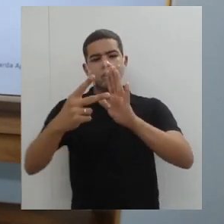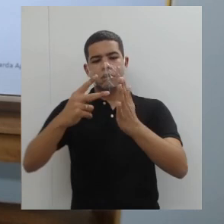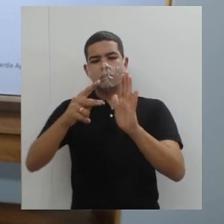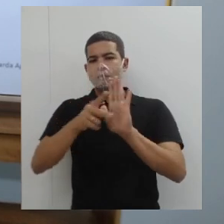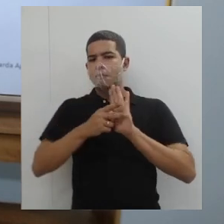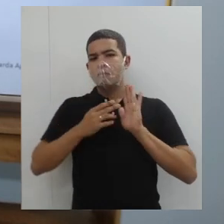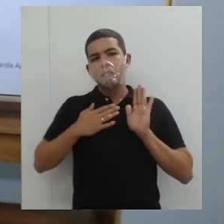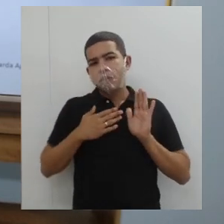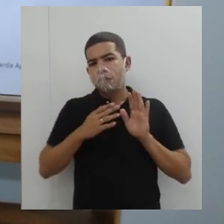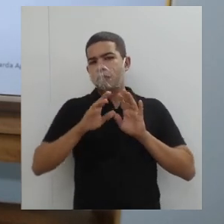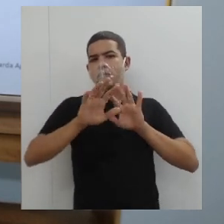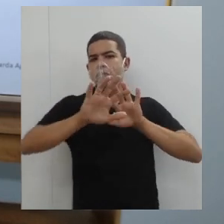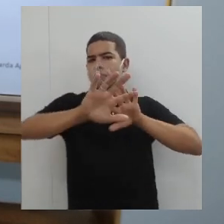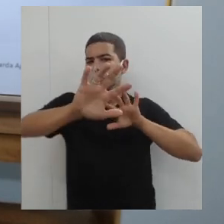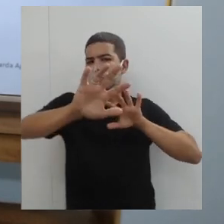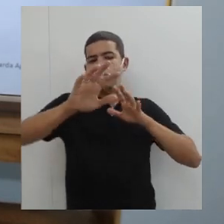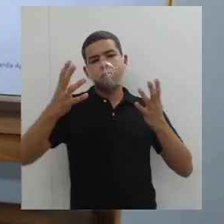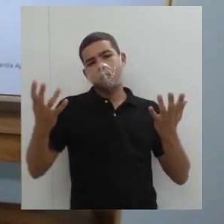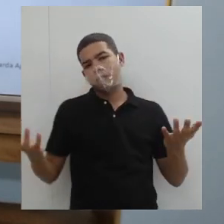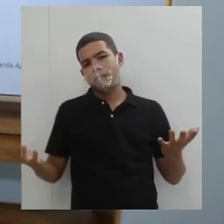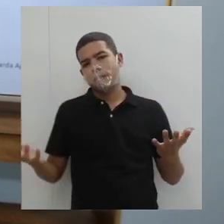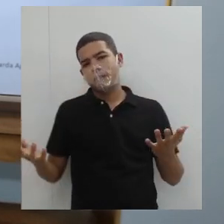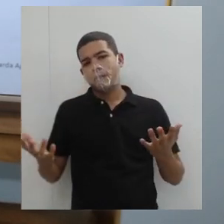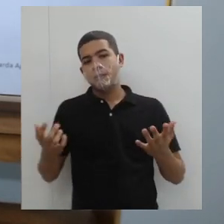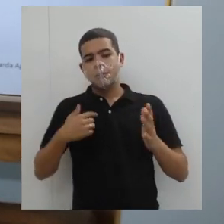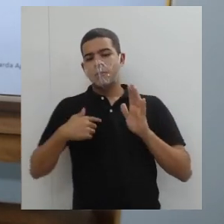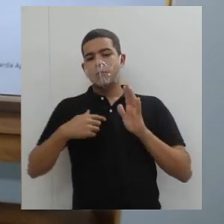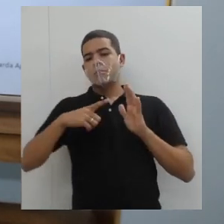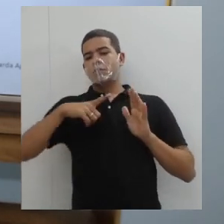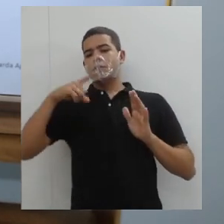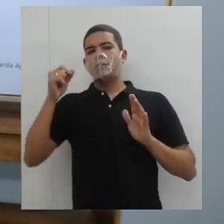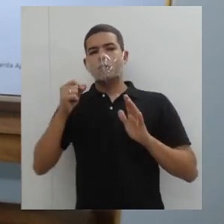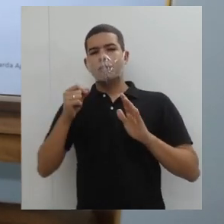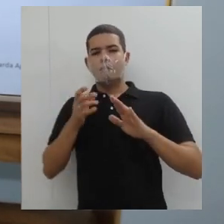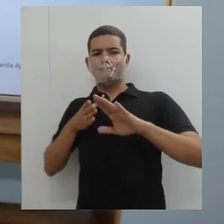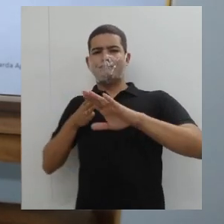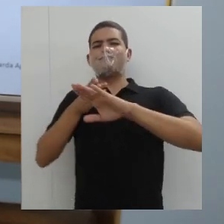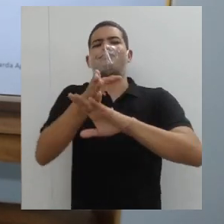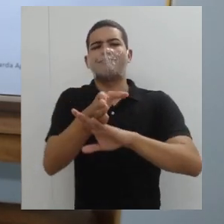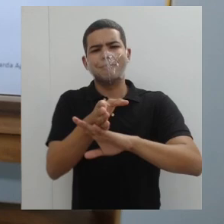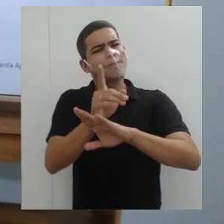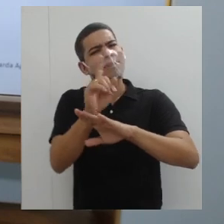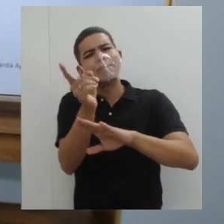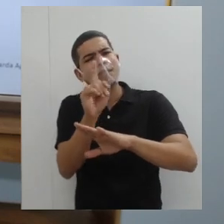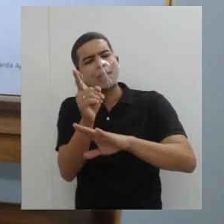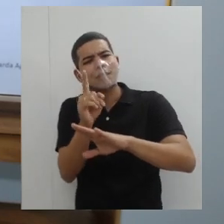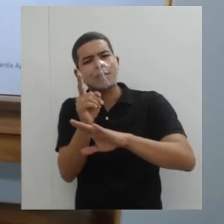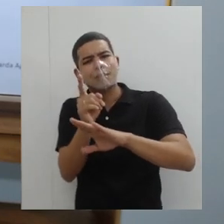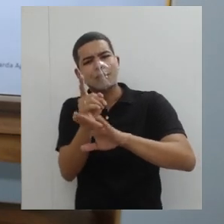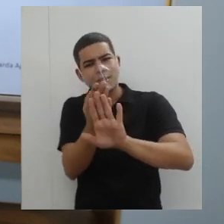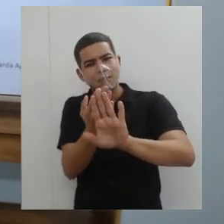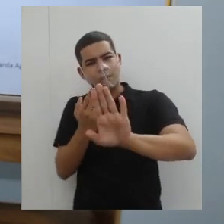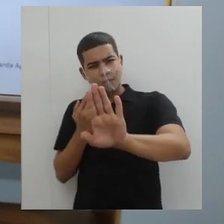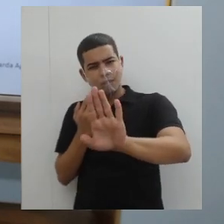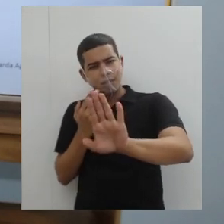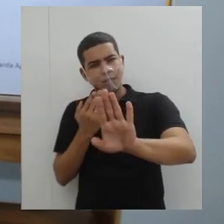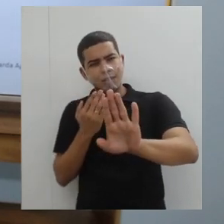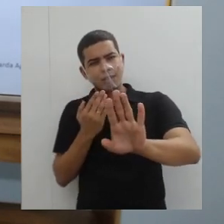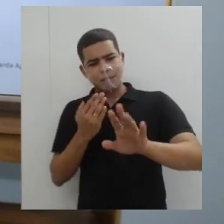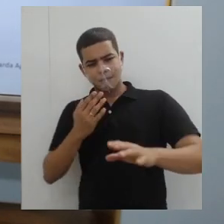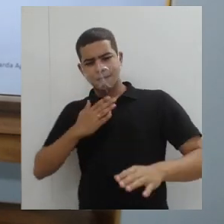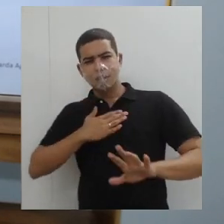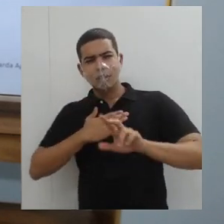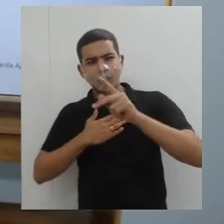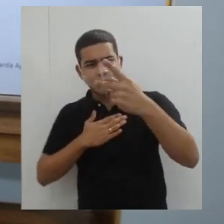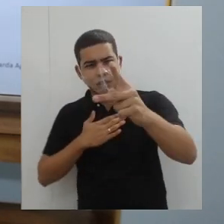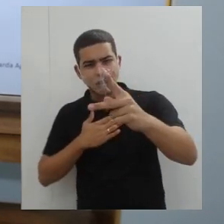escolha. A partir do momento que a minha escolha ela não interfere na tua vida, ela não interfere na tua rotina, a partir do momento que a tua escolha não